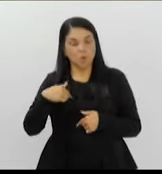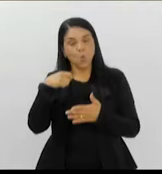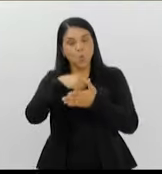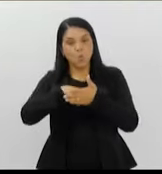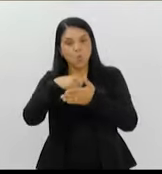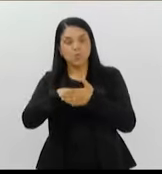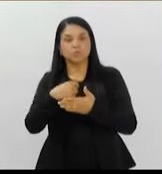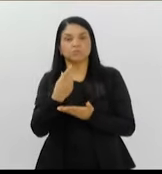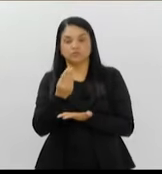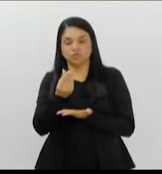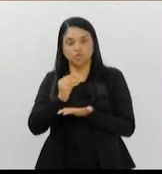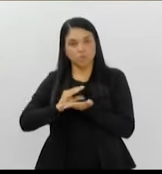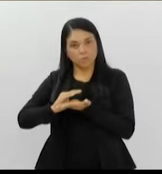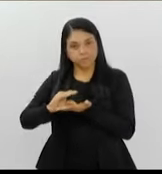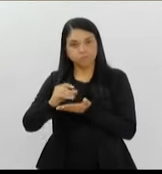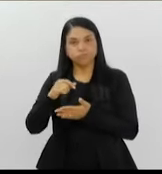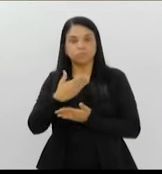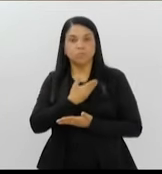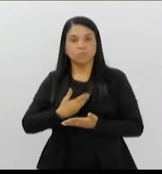seja bem